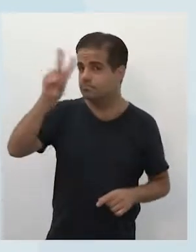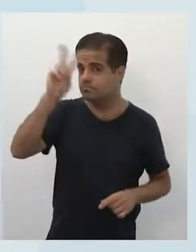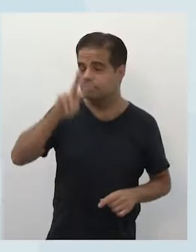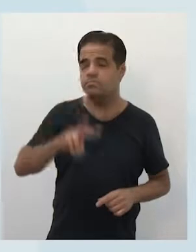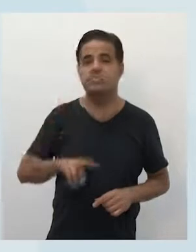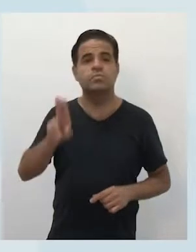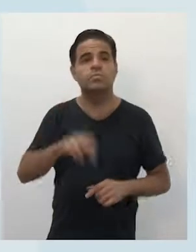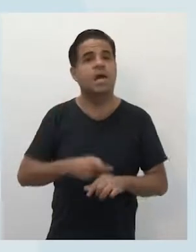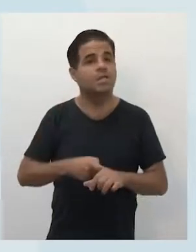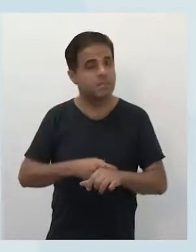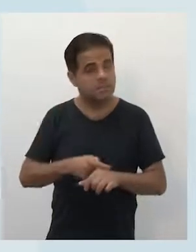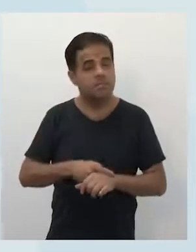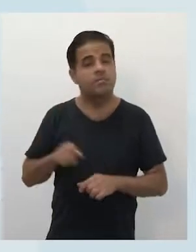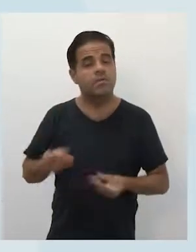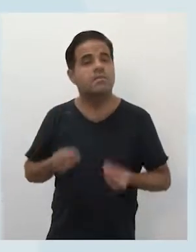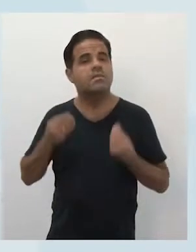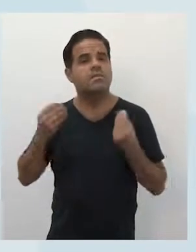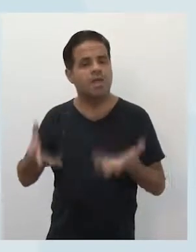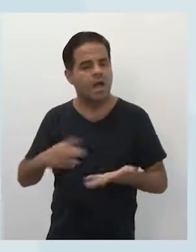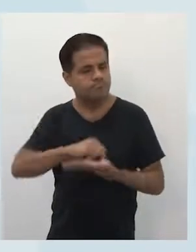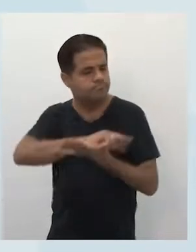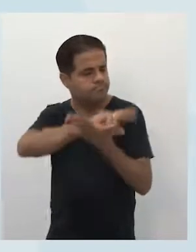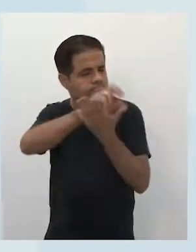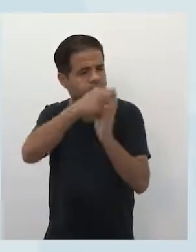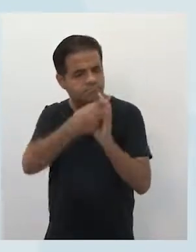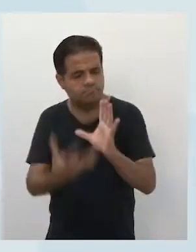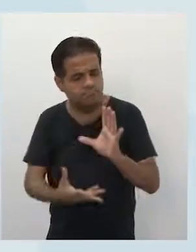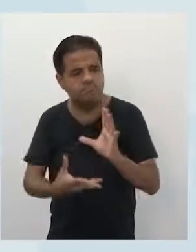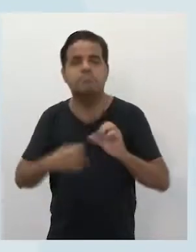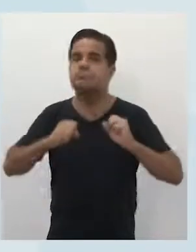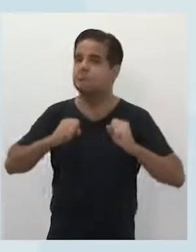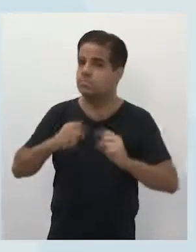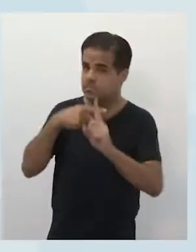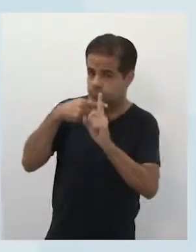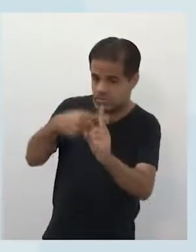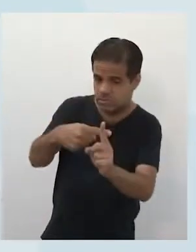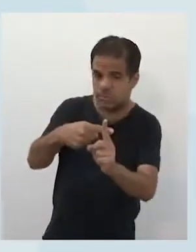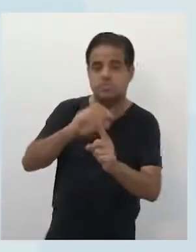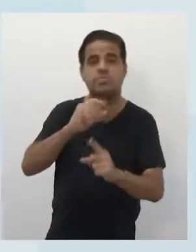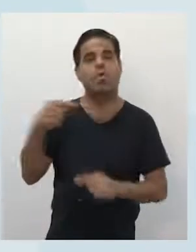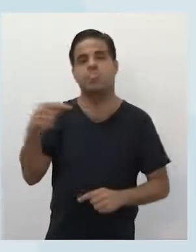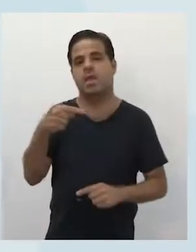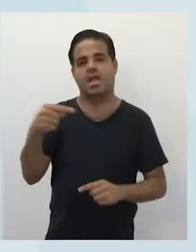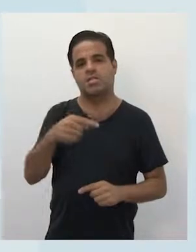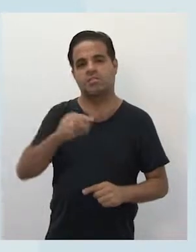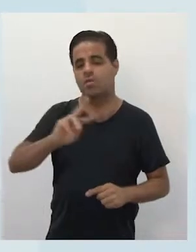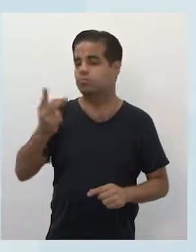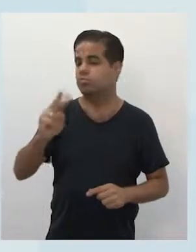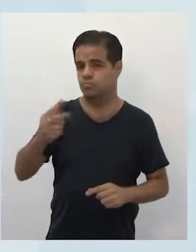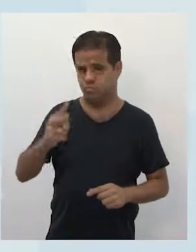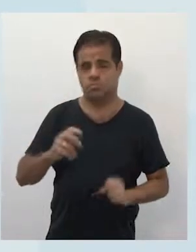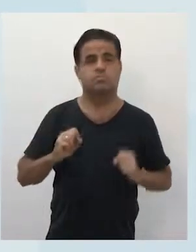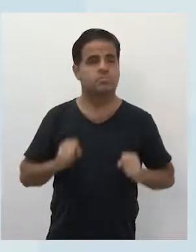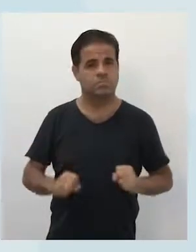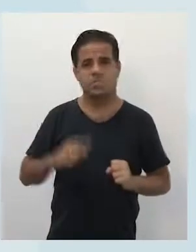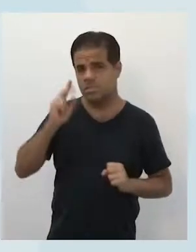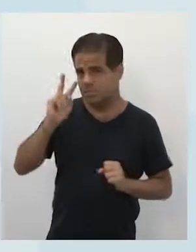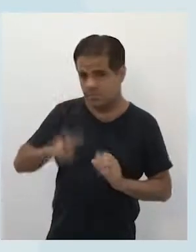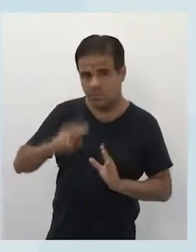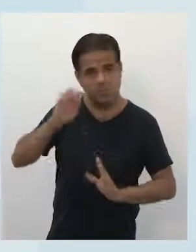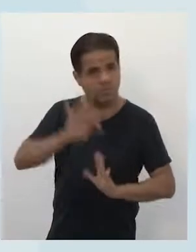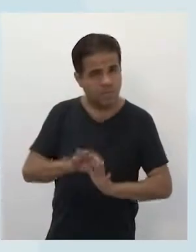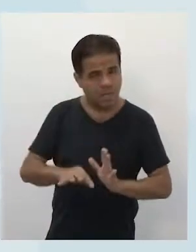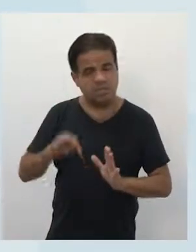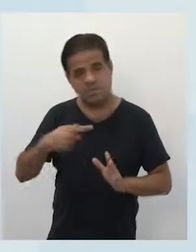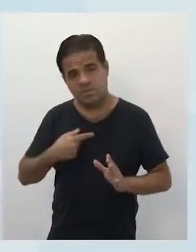Os adjetivos, eles vão dar uma característica, pode ser positiva ou negativa. A gente viu isso no texto? Tem